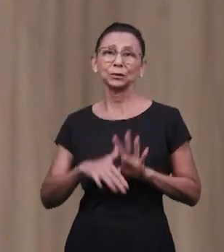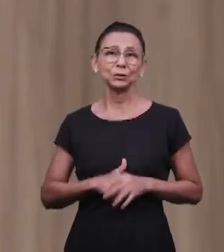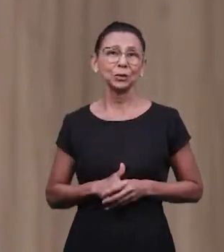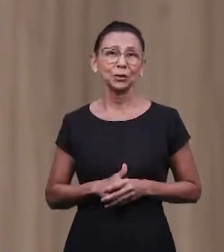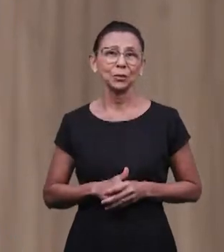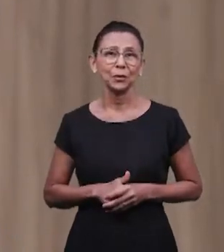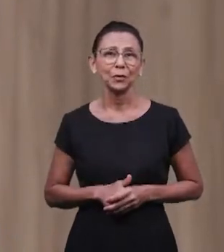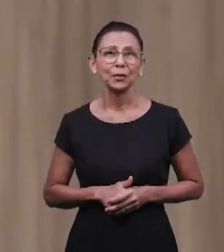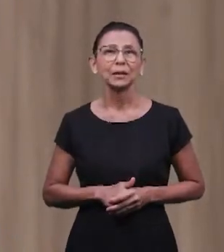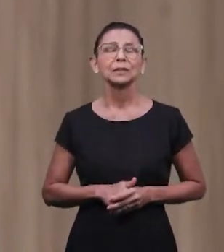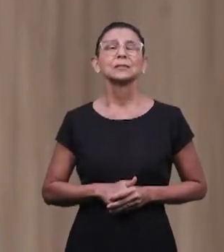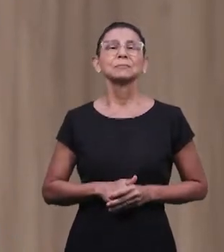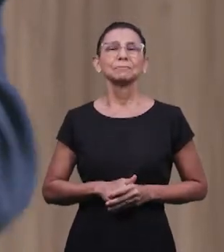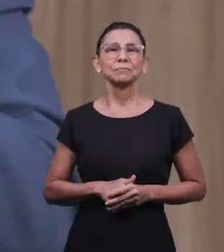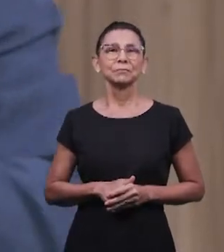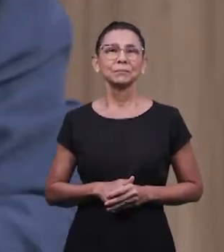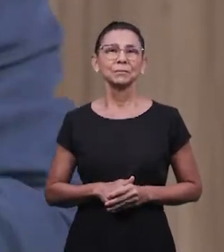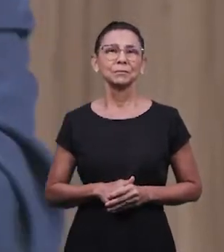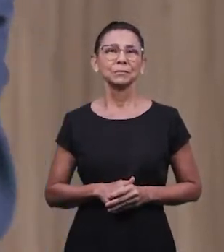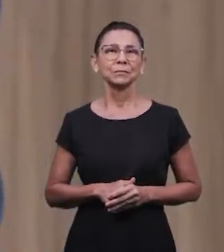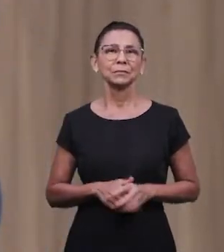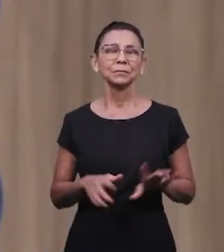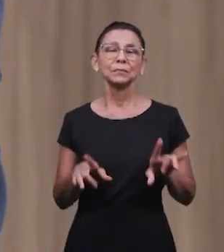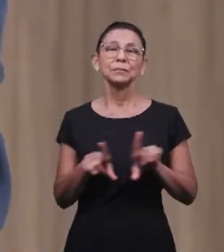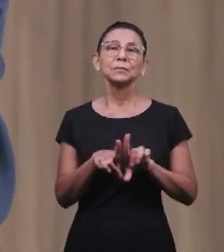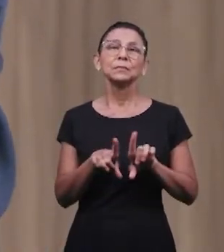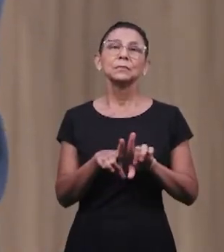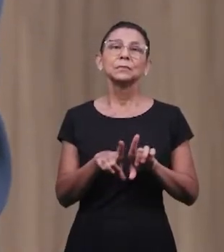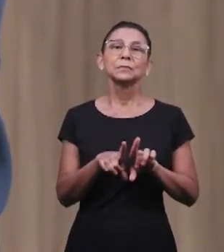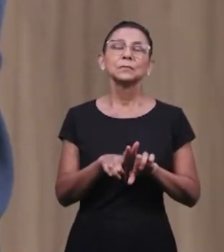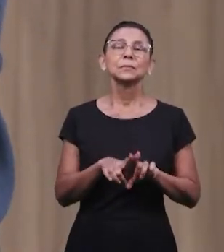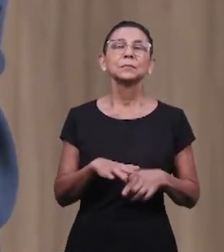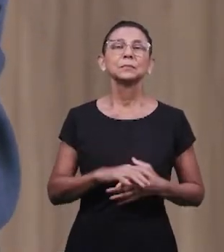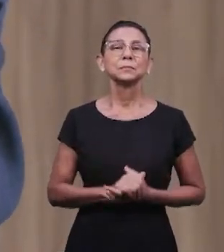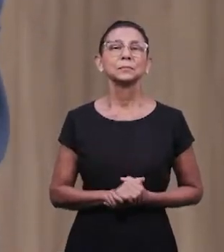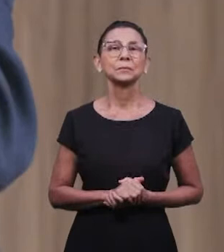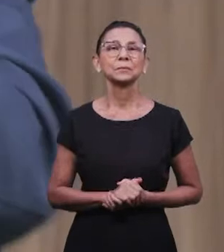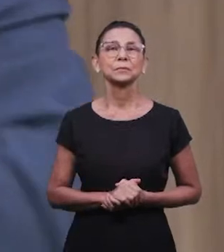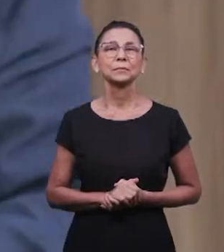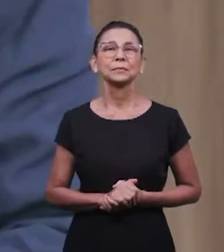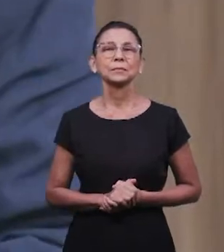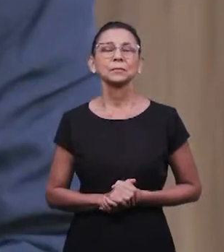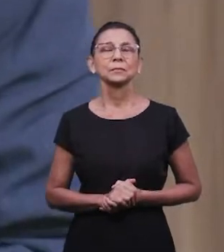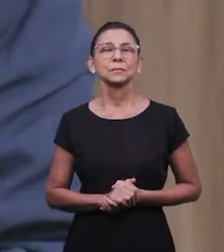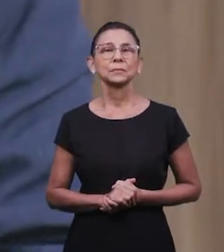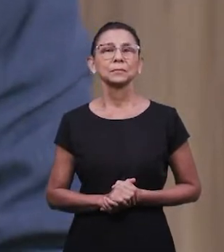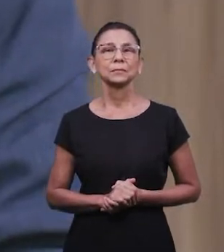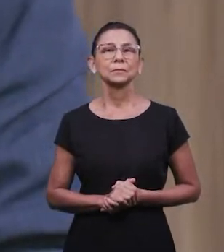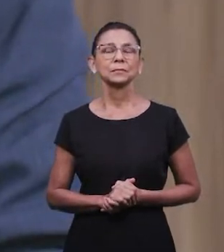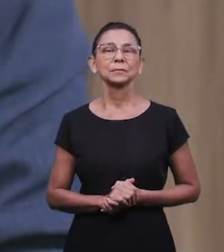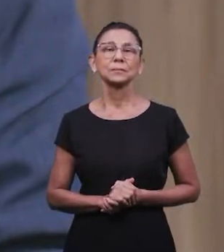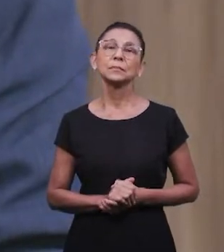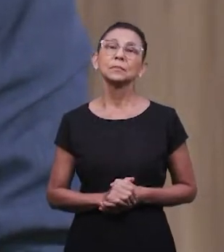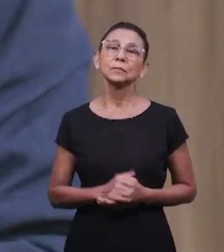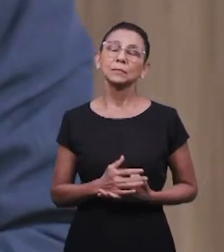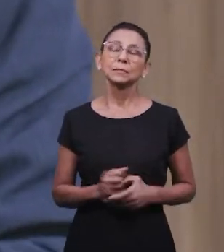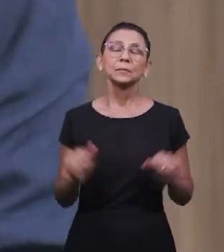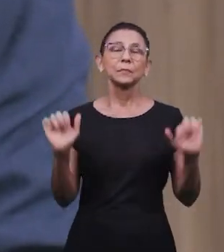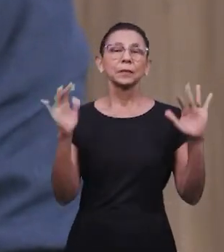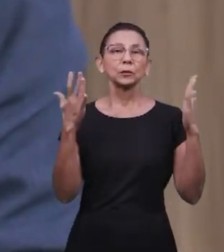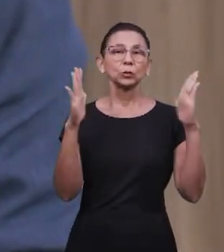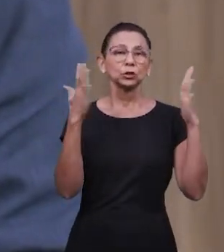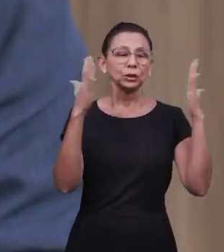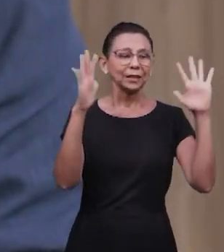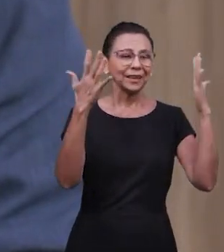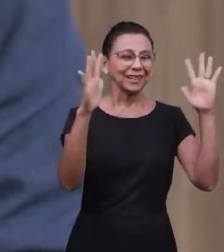mesmo. E por último, você elogiar. Elogiar, perdoar, servir. Jesus falou, vim para servir. O que eu posso